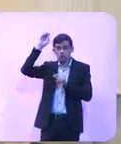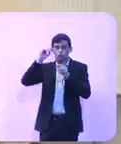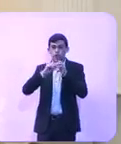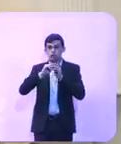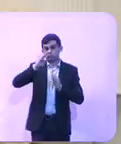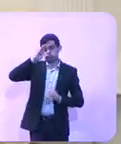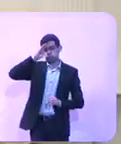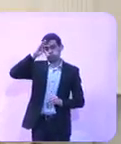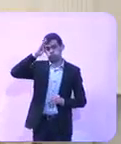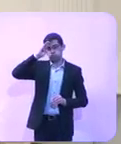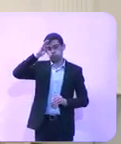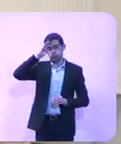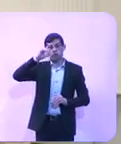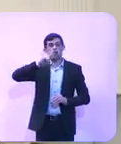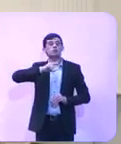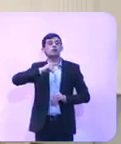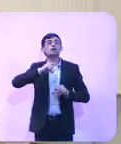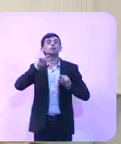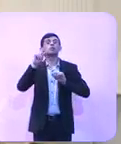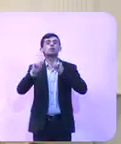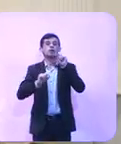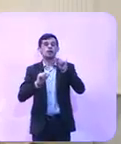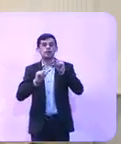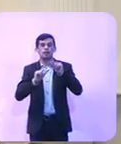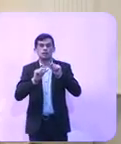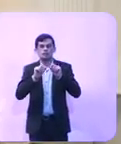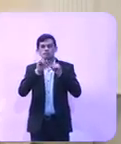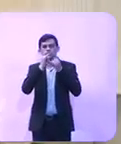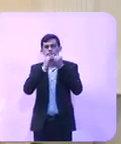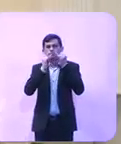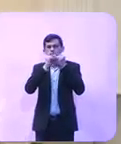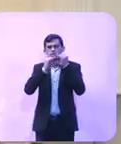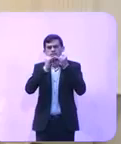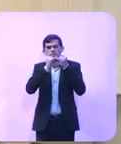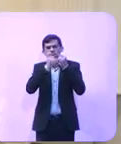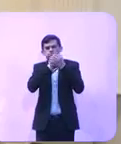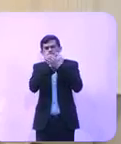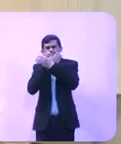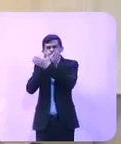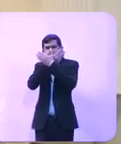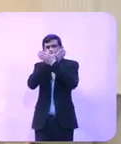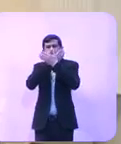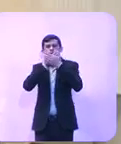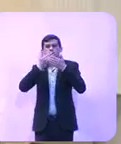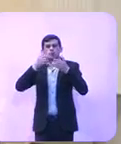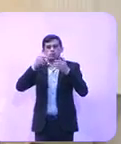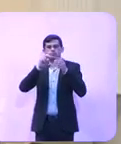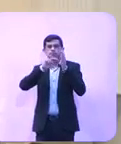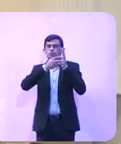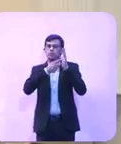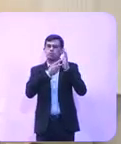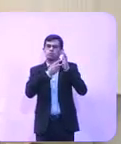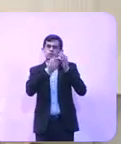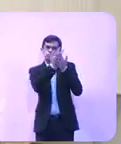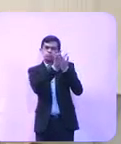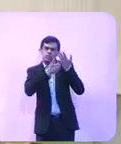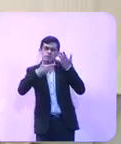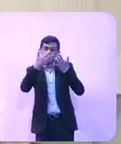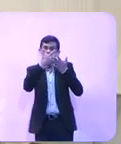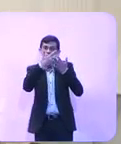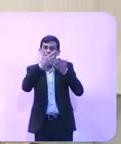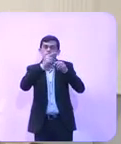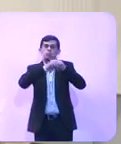legião tinha a sua águia, que era o símbolo da legião. E quando